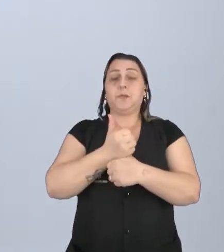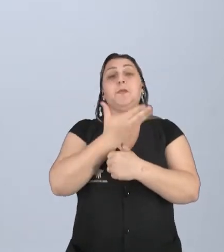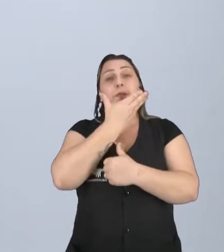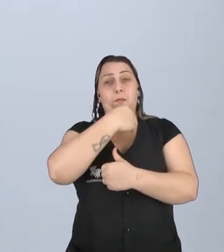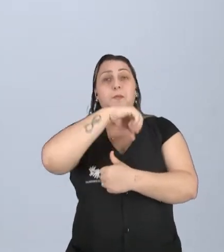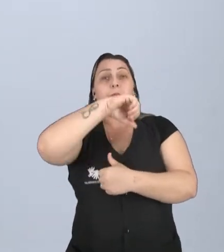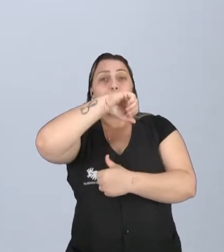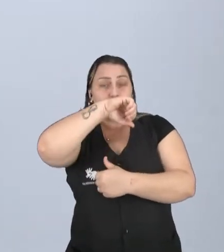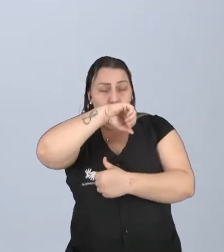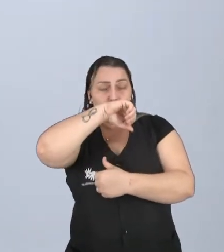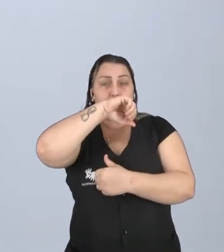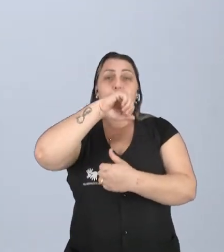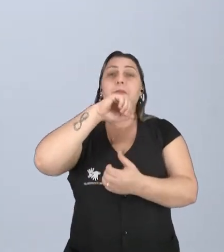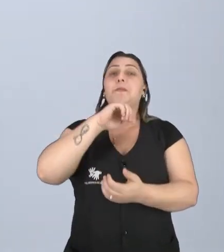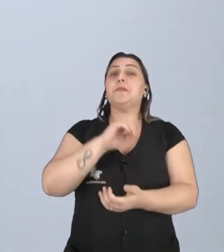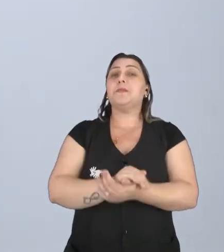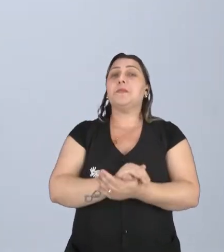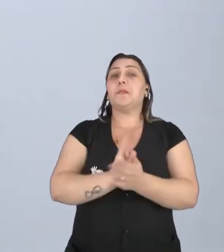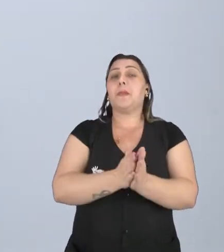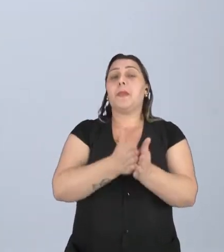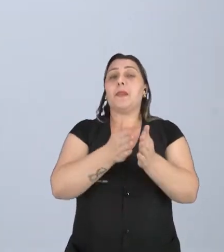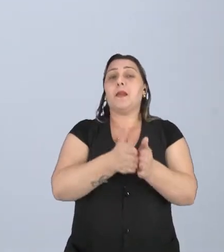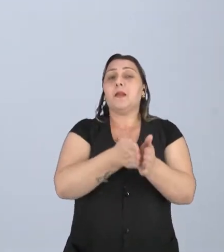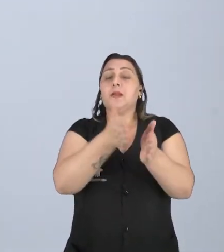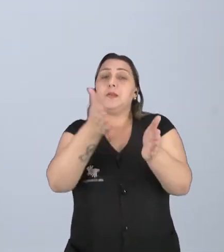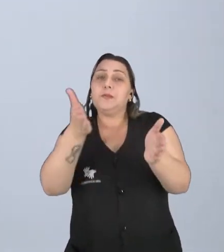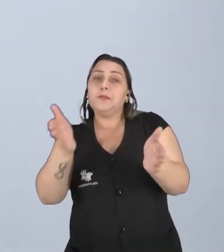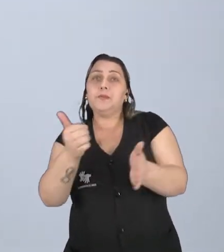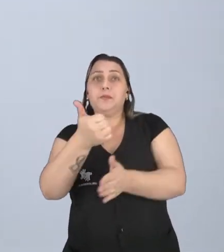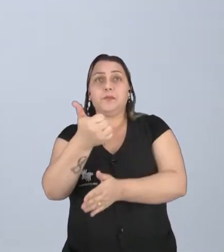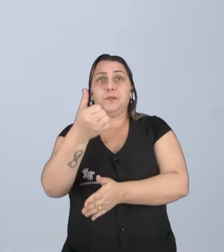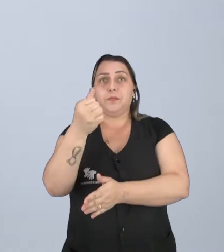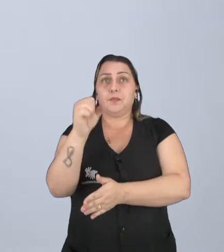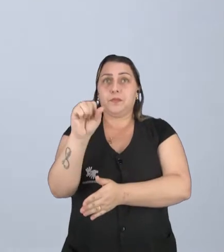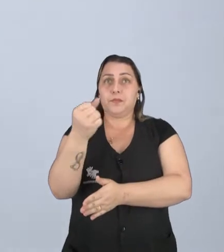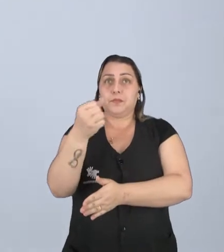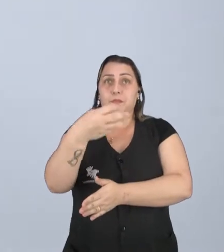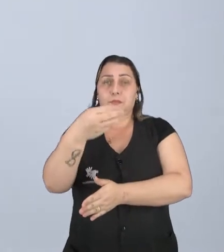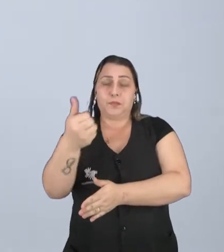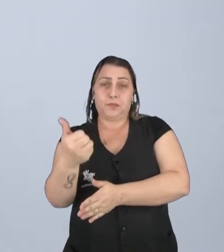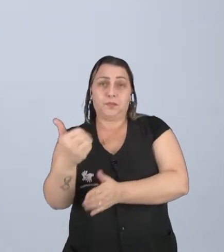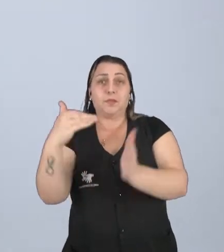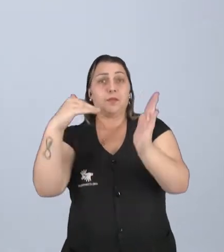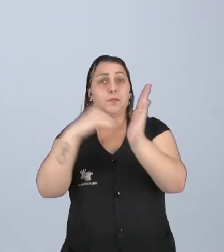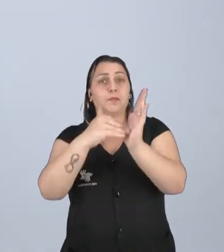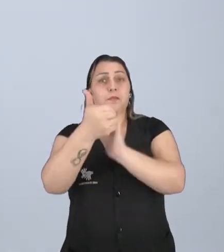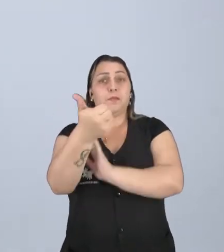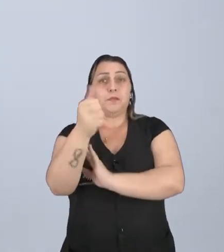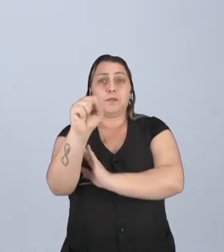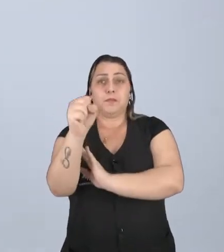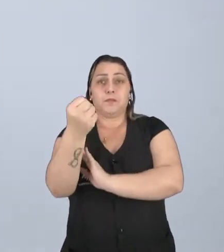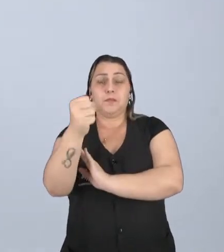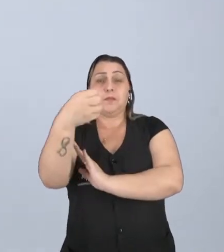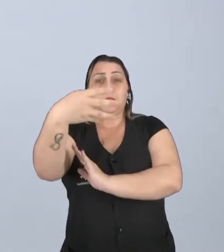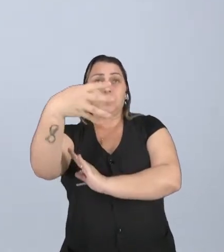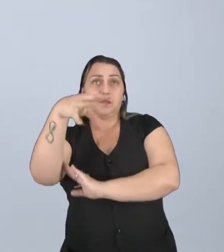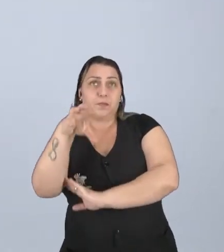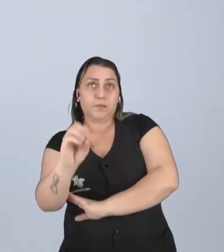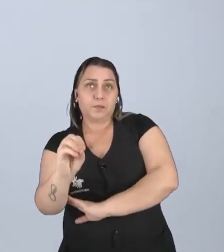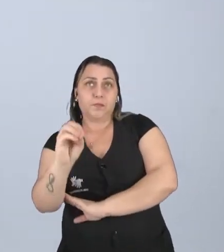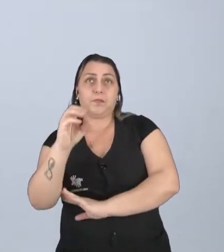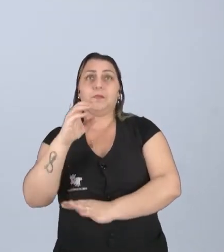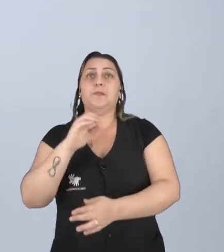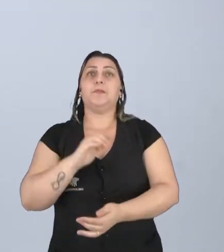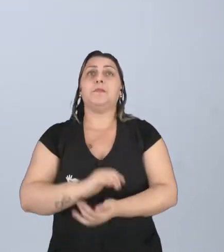o trono. Esse período ele vai acontecer, pessoal, de 1831 a